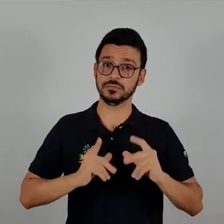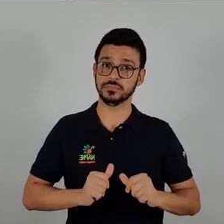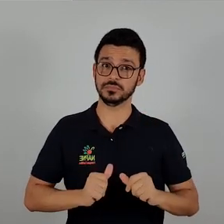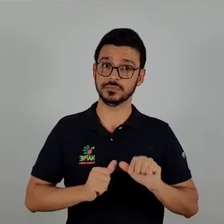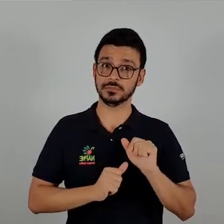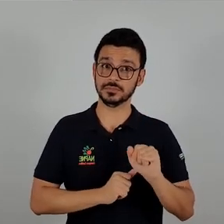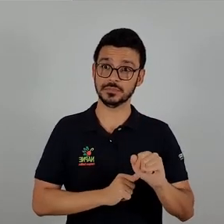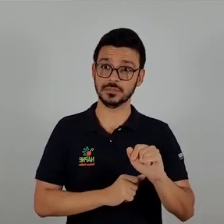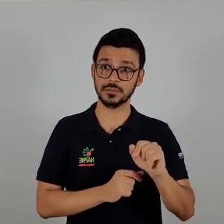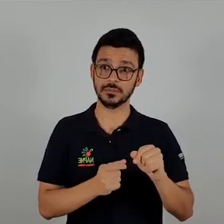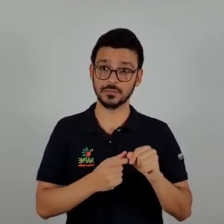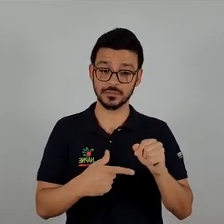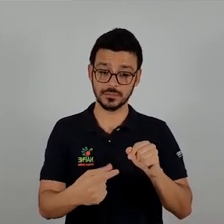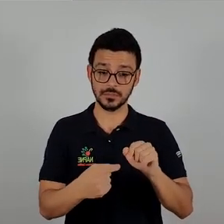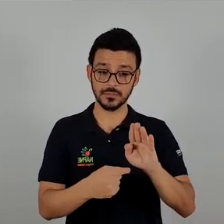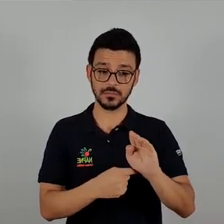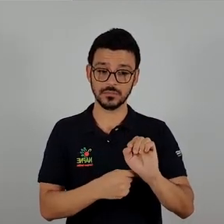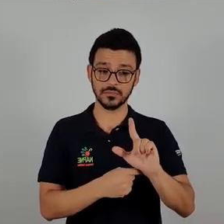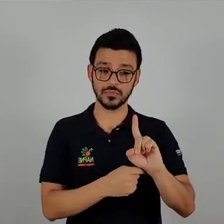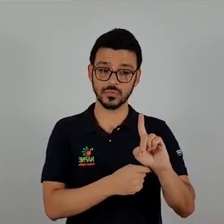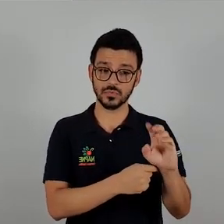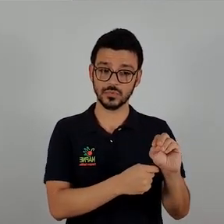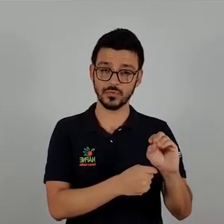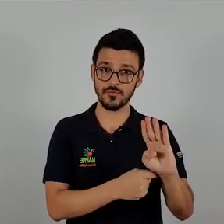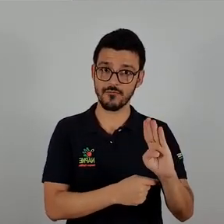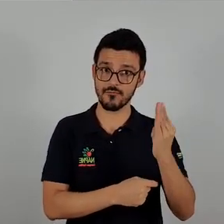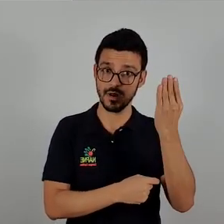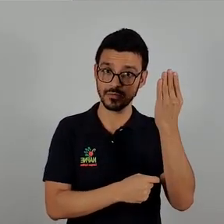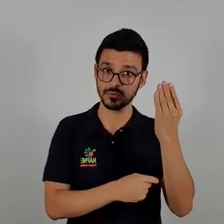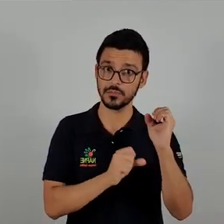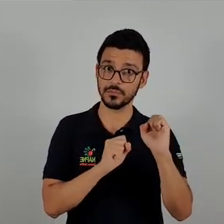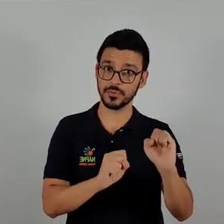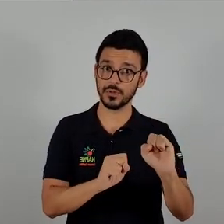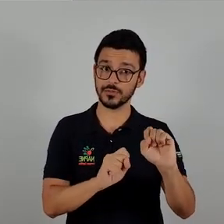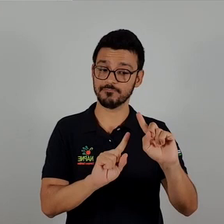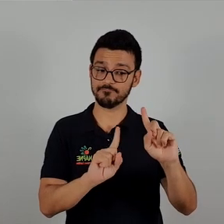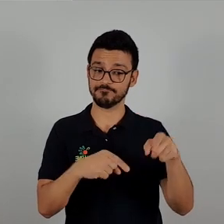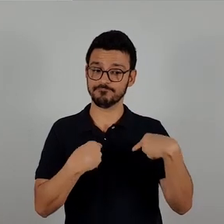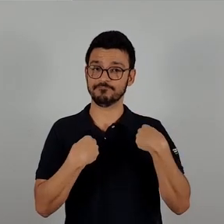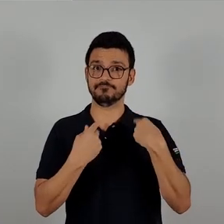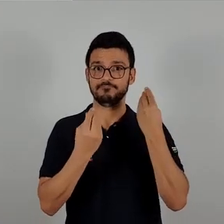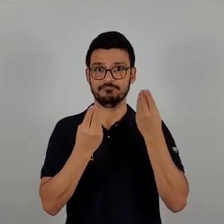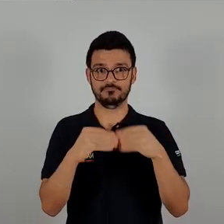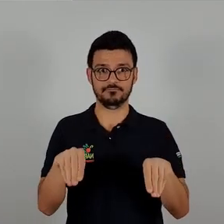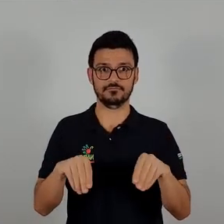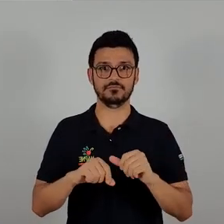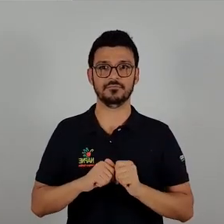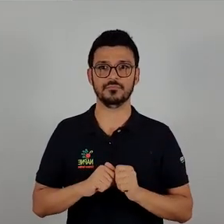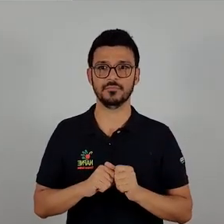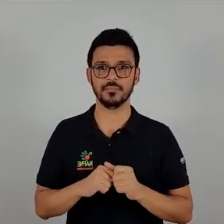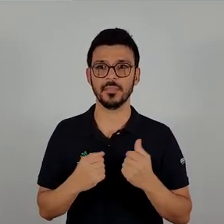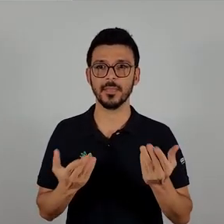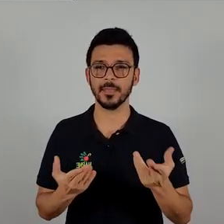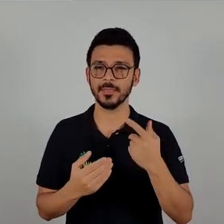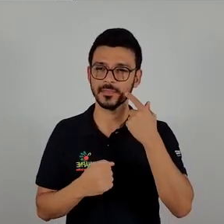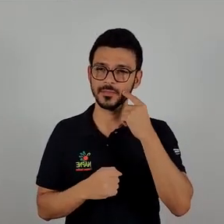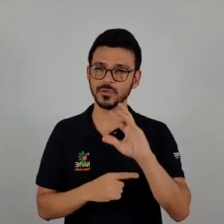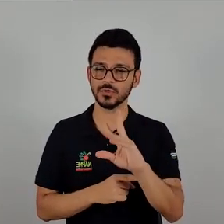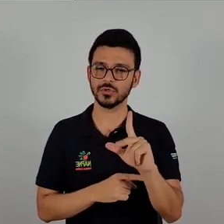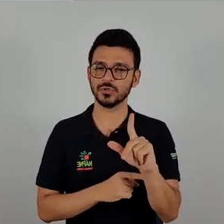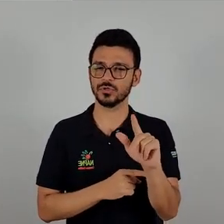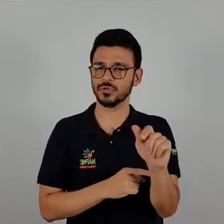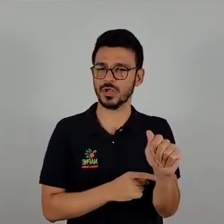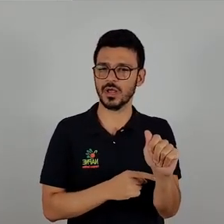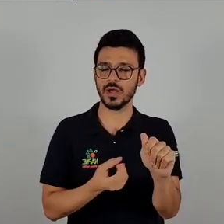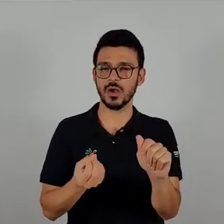parou por aí. Eu fiz um chá, fiz uma infusão, e isso eu tenho a fitoterapia nacional, botânica nacional, brasileira, como queira, latina. Quando eu